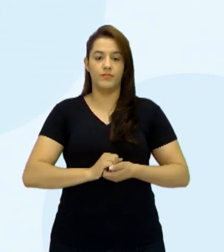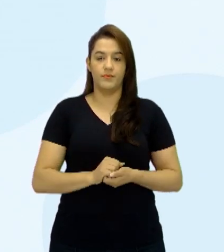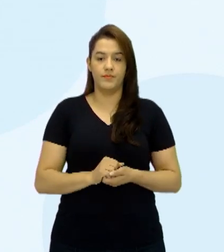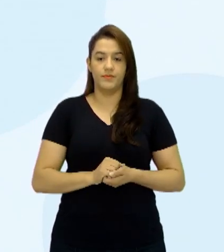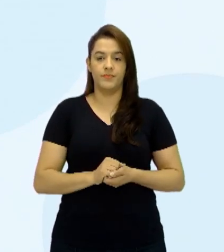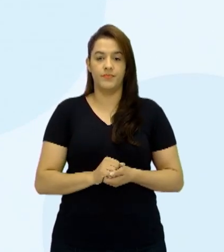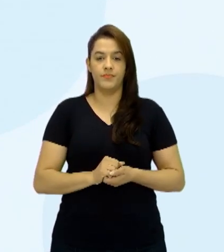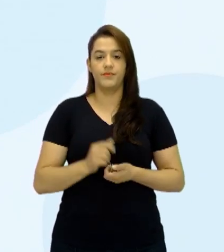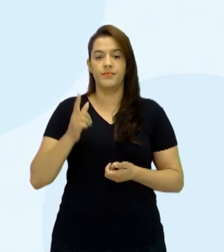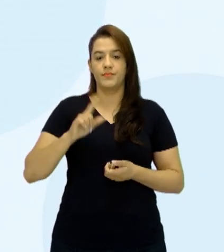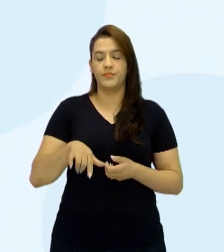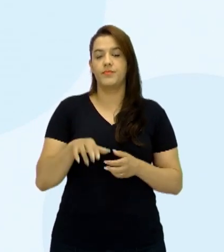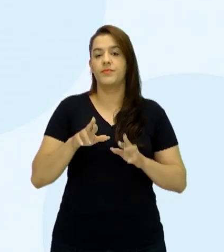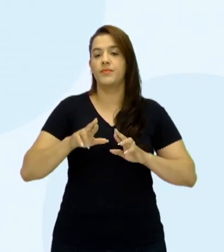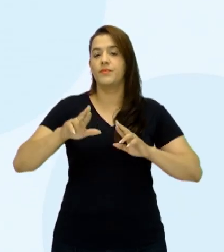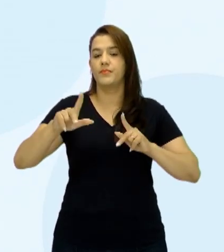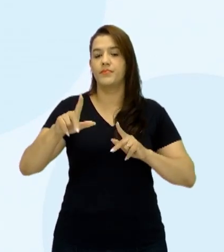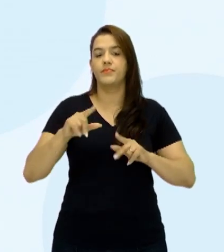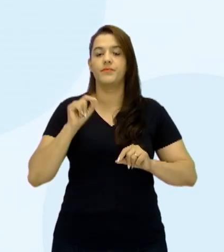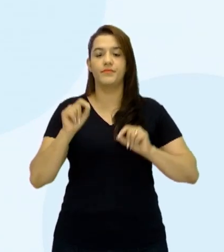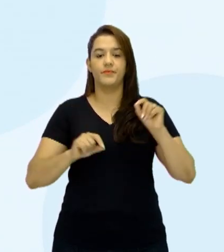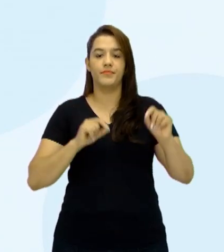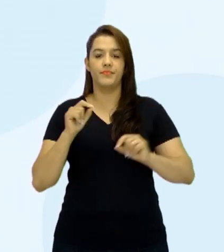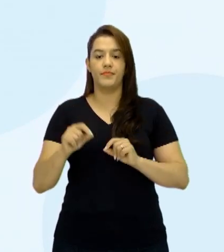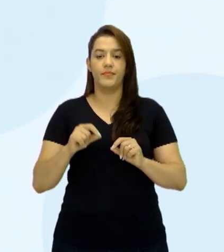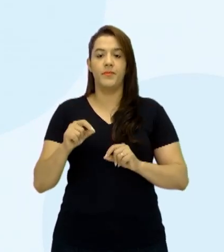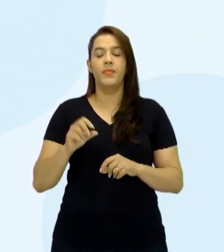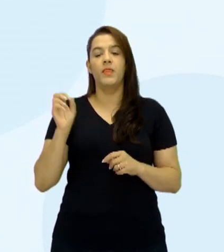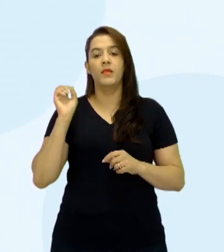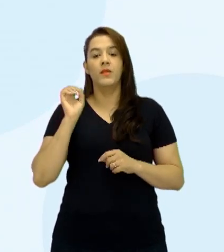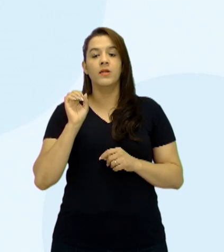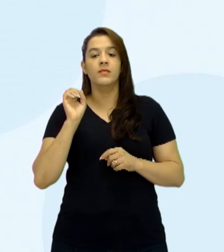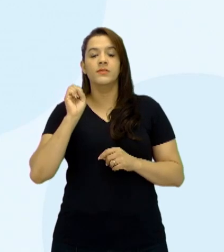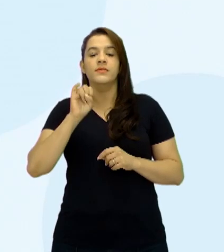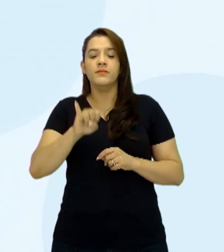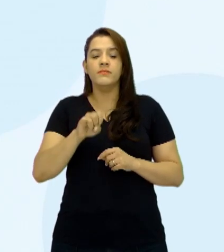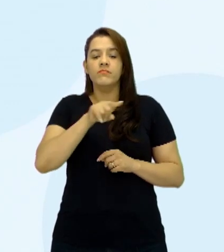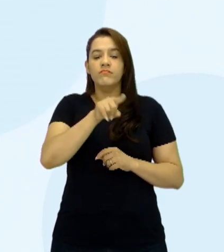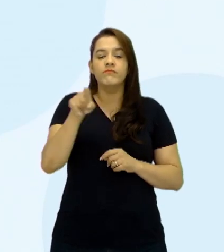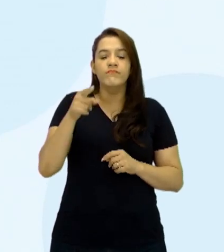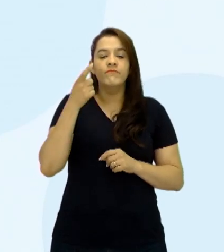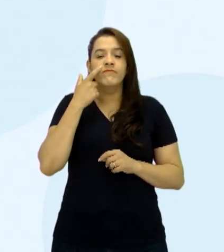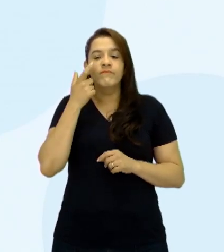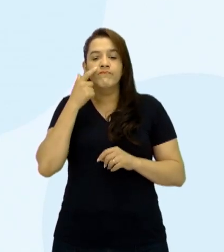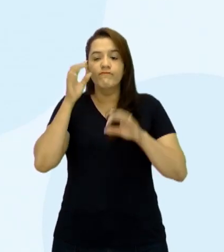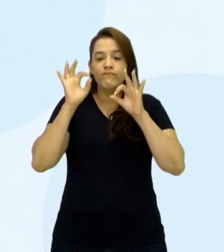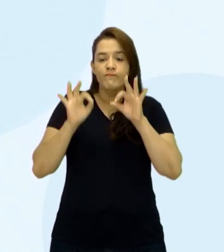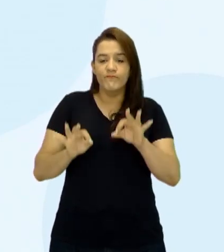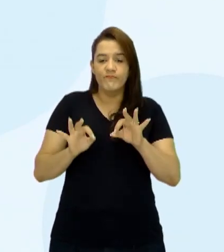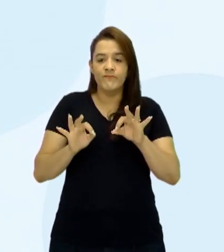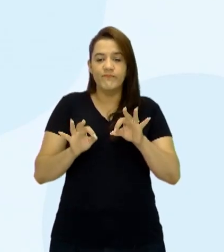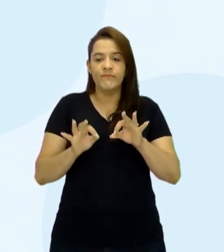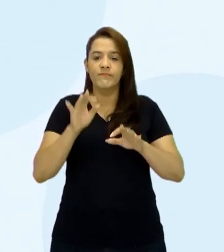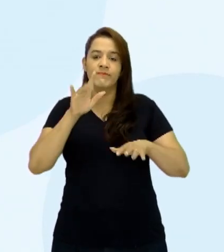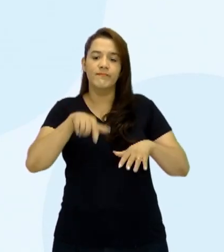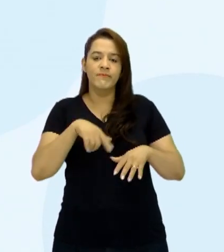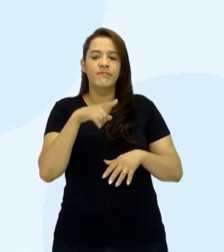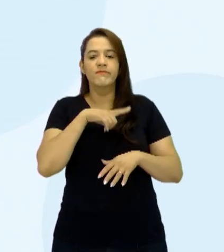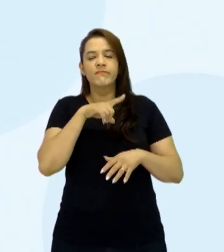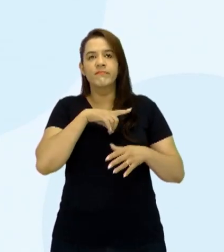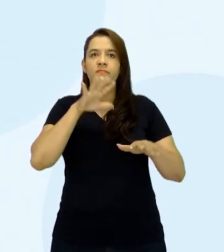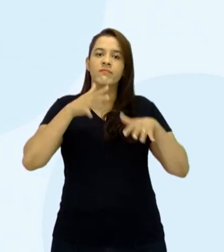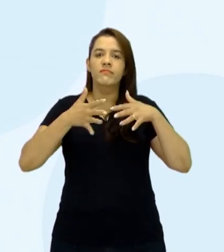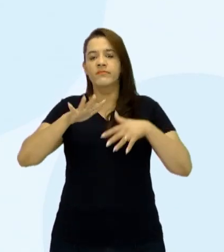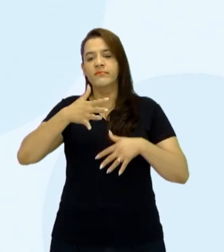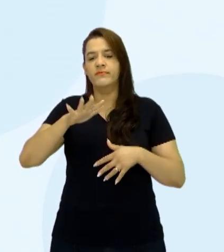12.756. Quer dizer, a diferença ali, se a gente for levar mesmo a cabo, é alguma coisa em